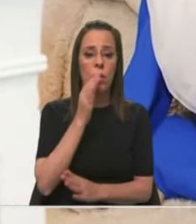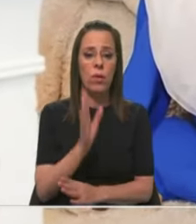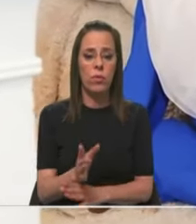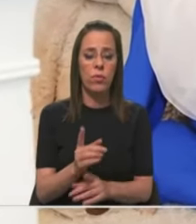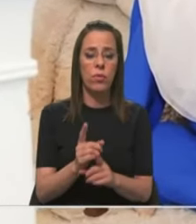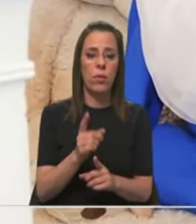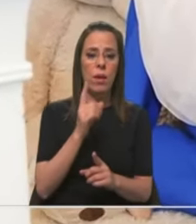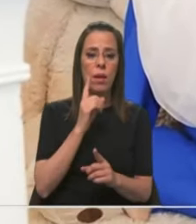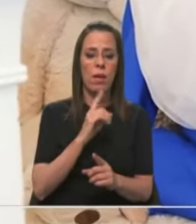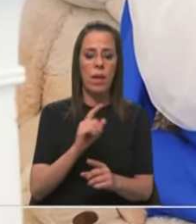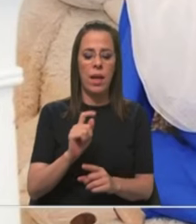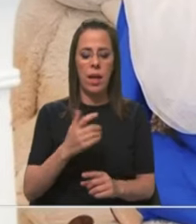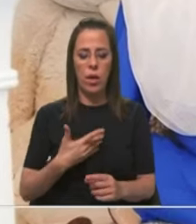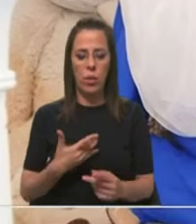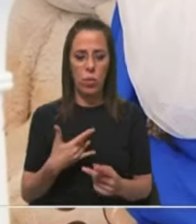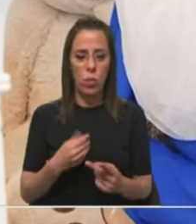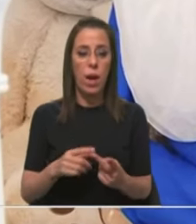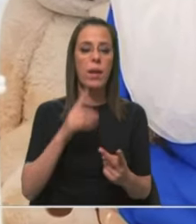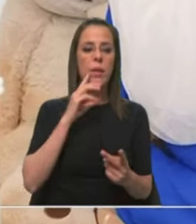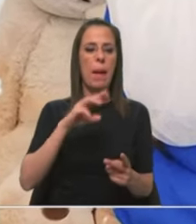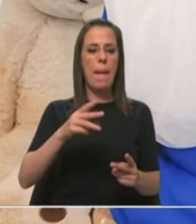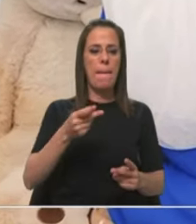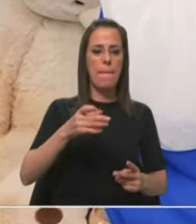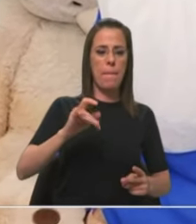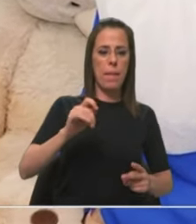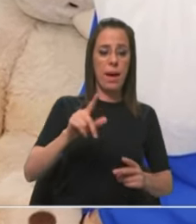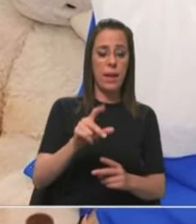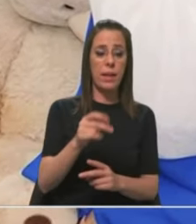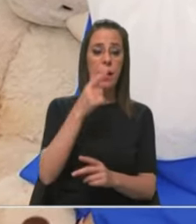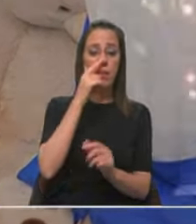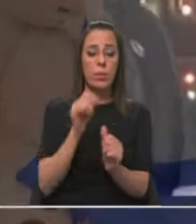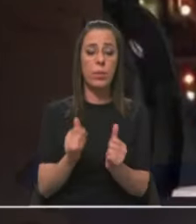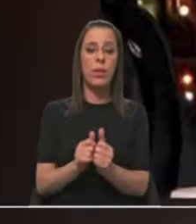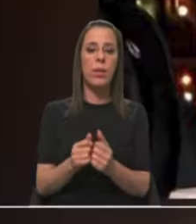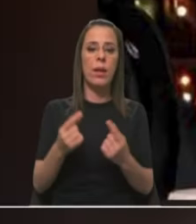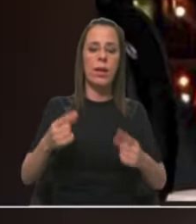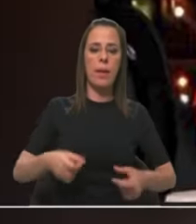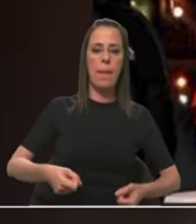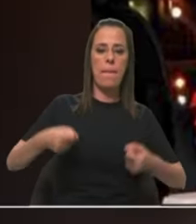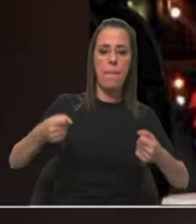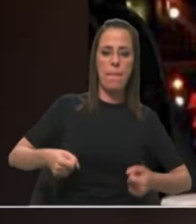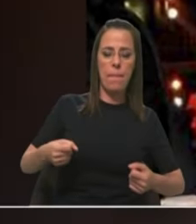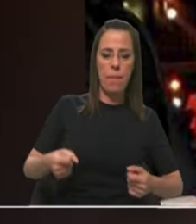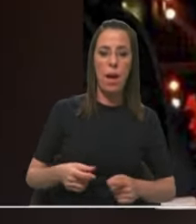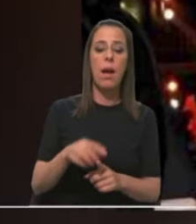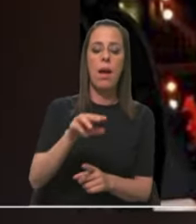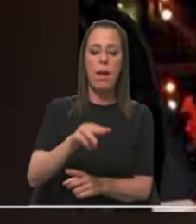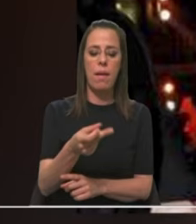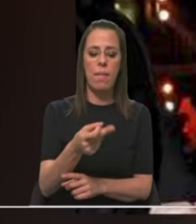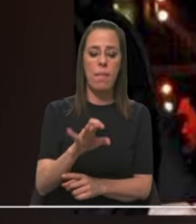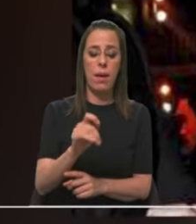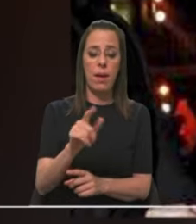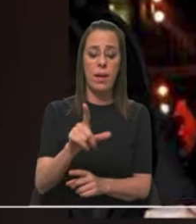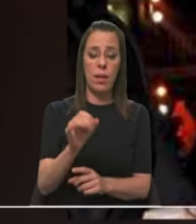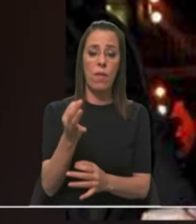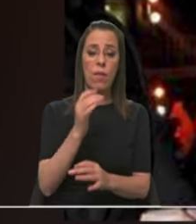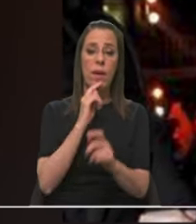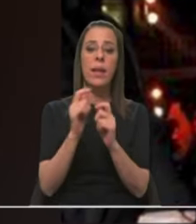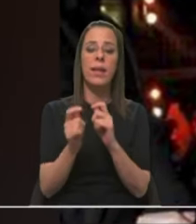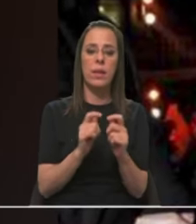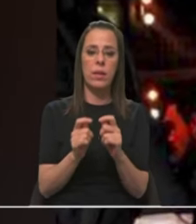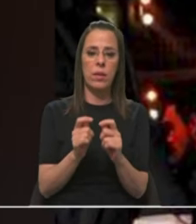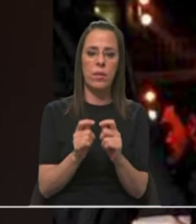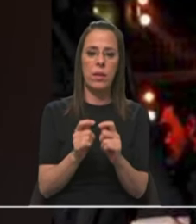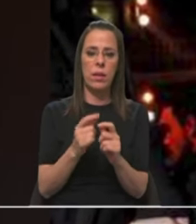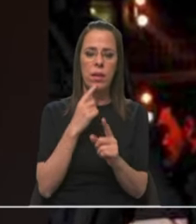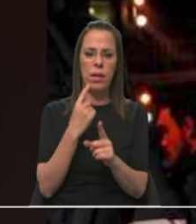Maia Duarte siopa a Marcela portanto a pessoa que terá na sua posse as malas Marcela também deu uma entr Vista on